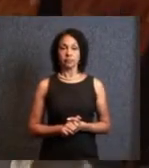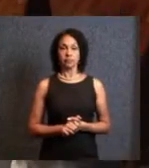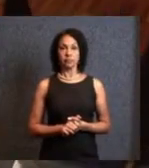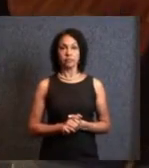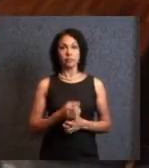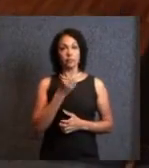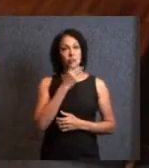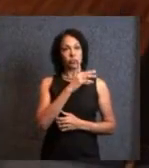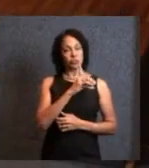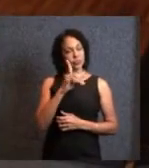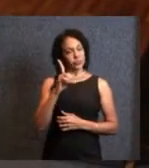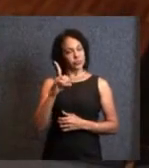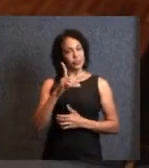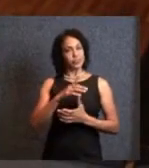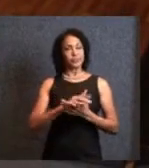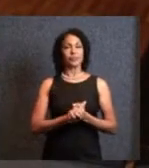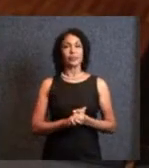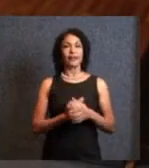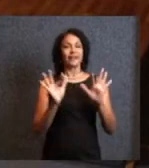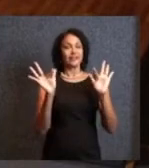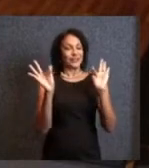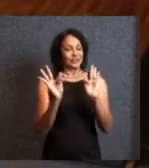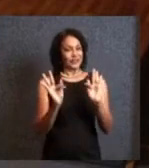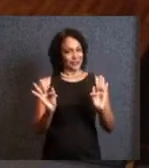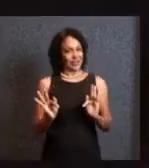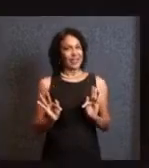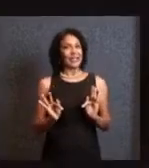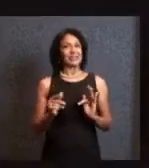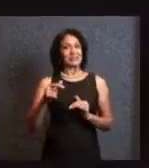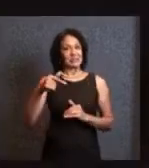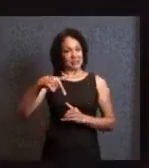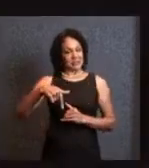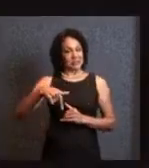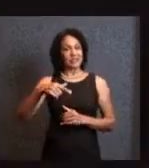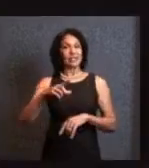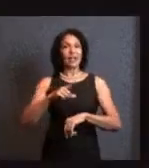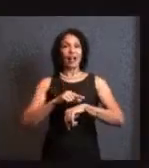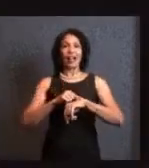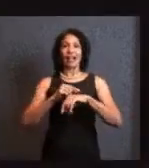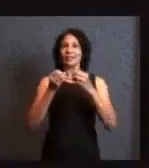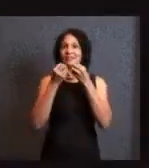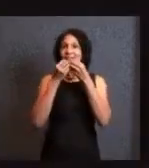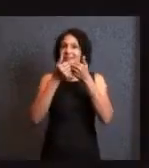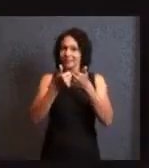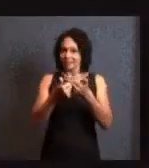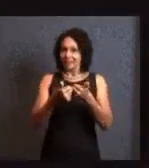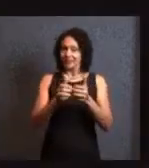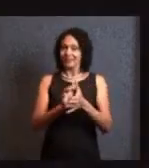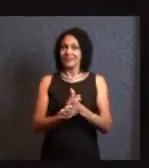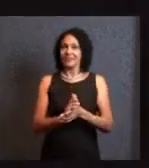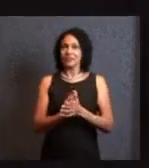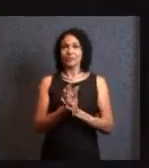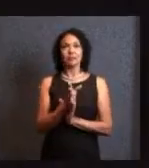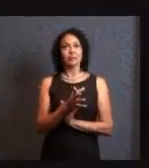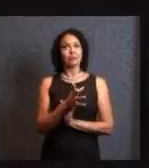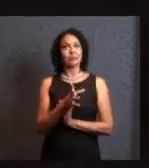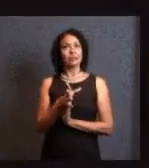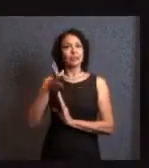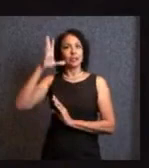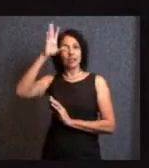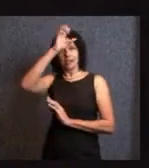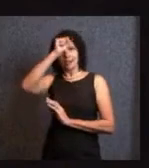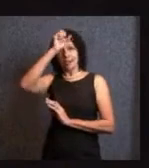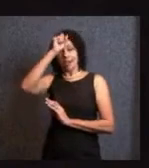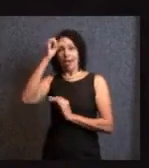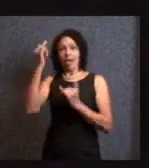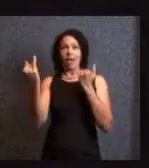Bom dia. Feliz, né, por estar participando desse momento aqui juntamente com vocês e ouvindo